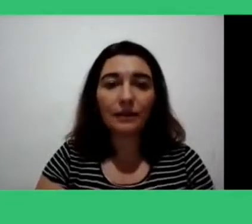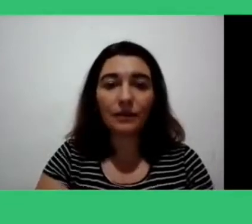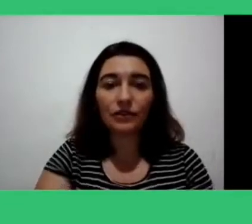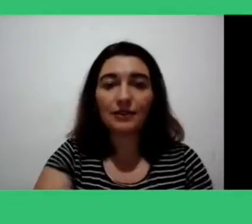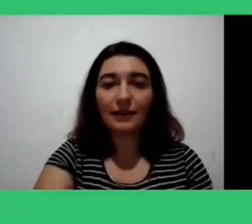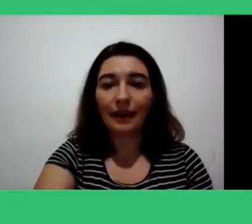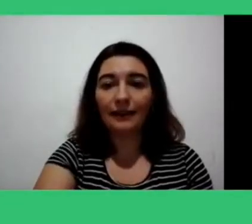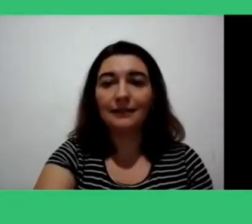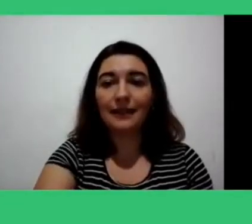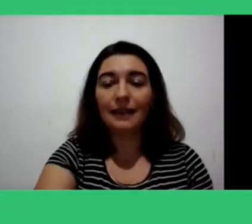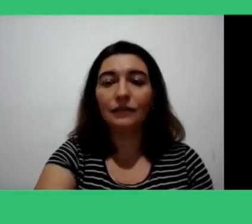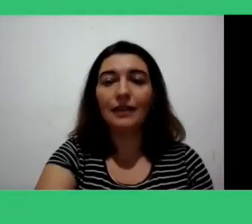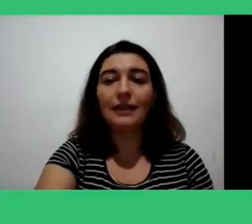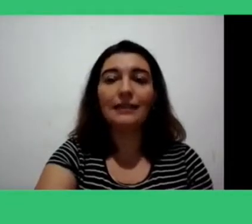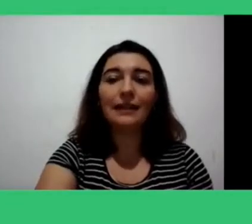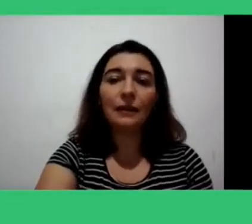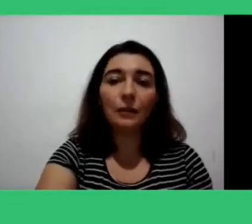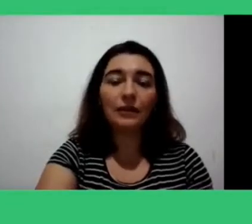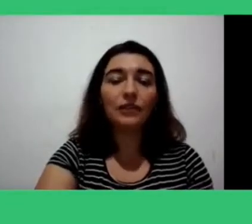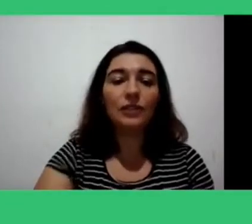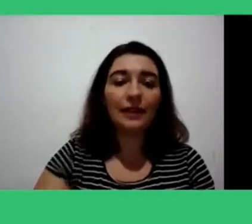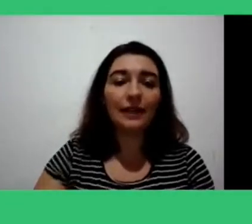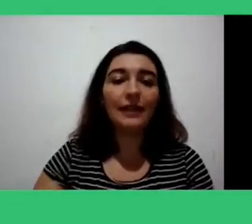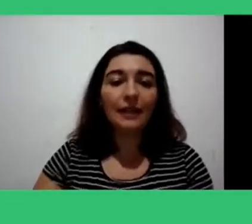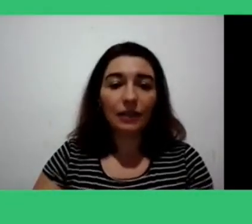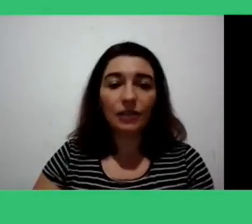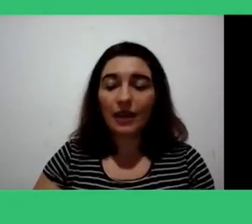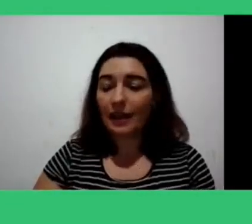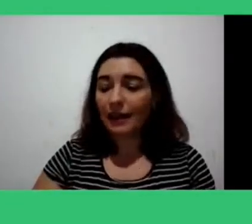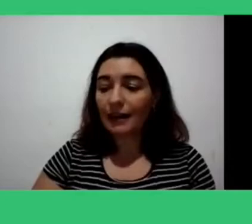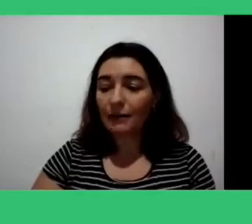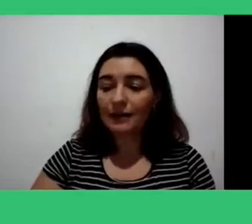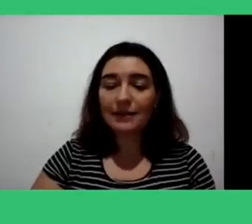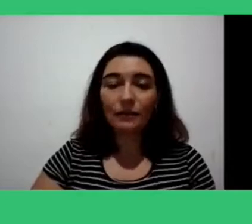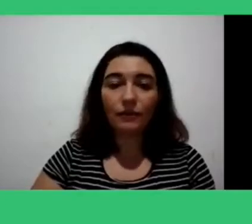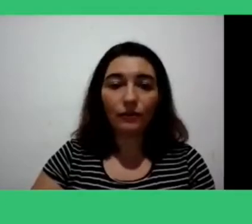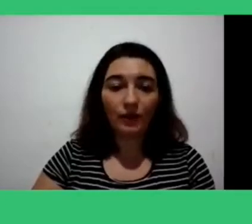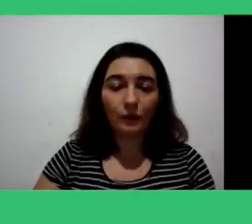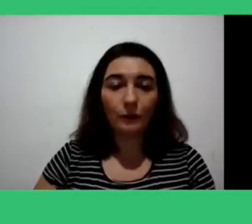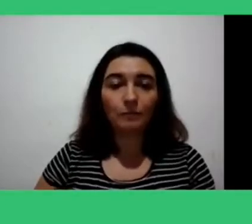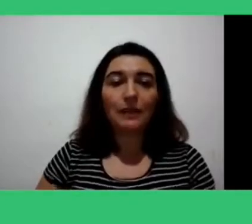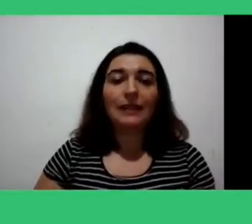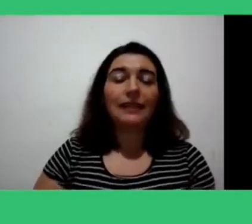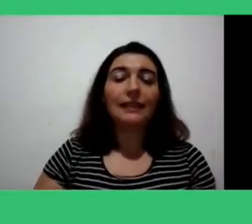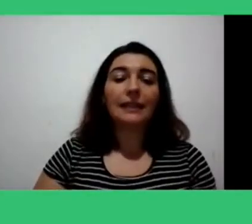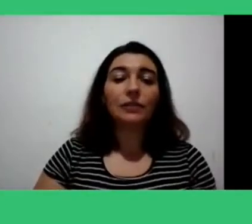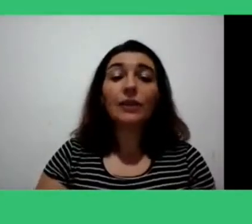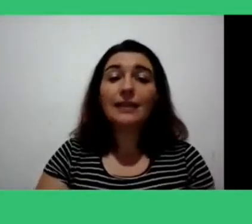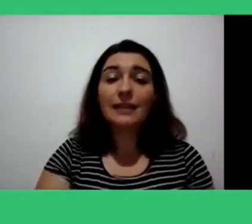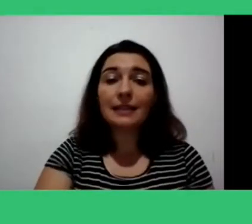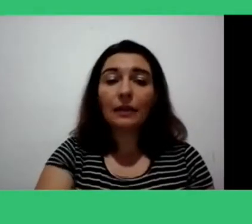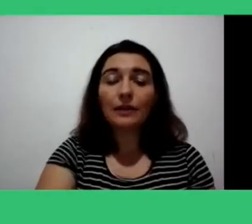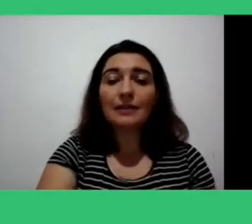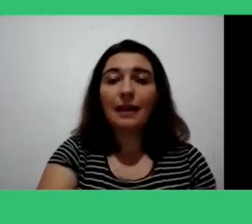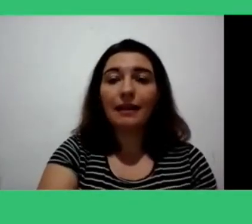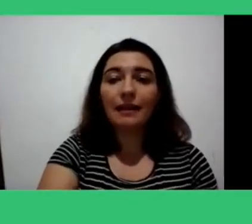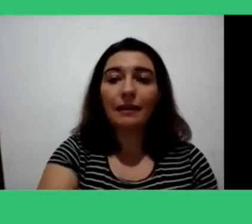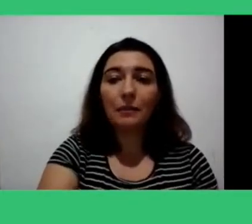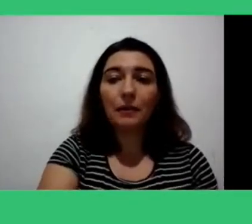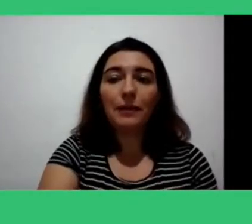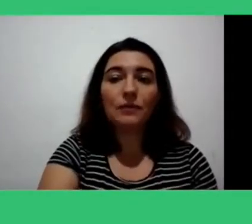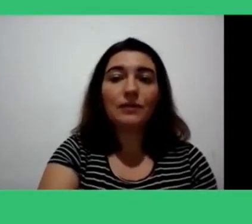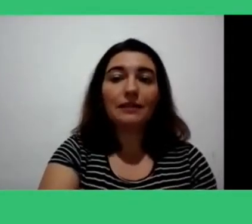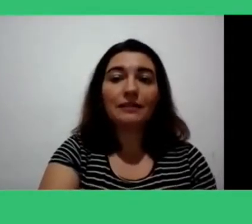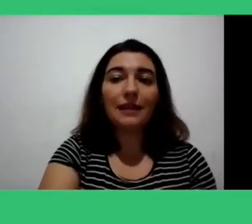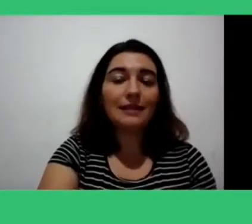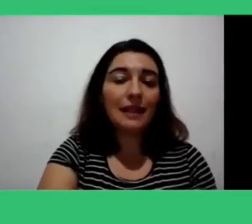nas línguas de sinais, tá? Isso na área da linguística já é bem desenvolvido. Todas as línguas têm aí